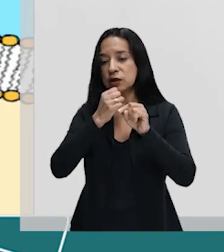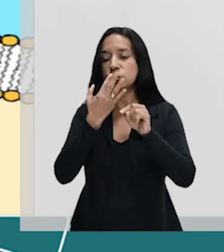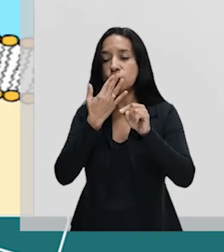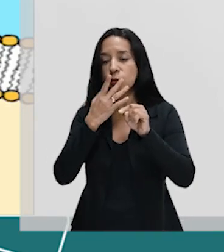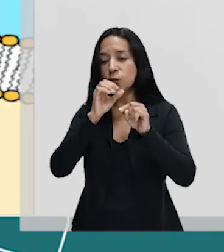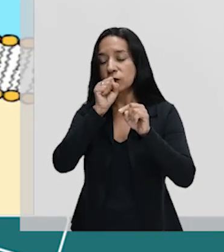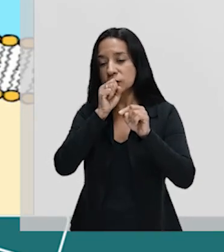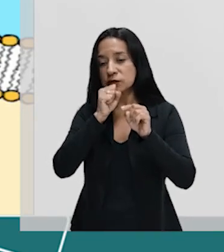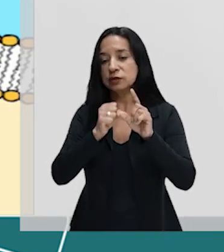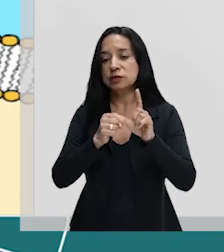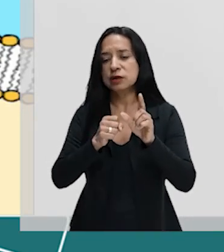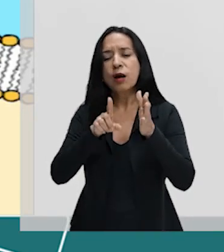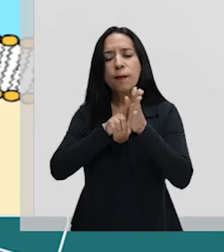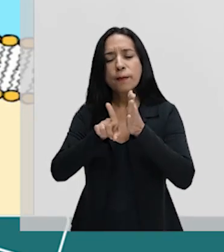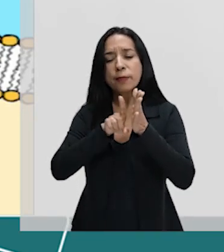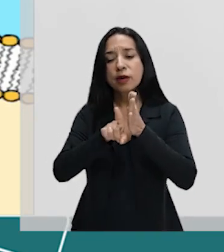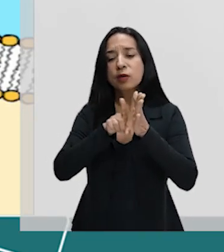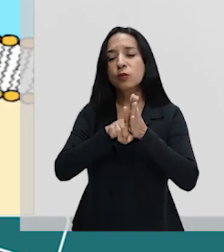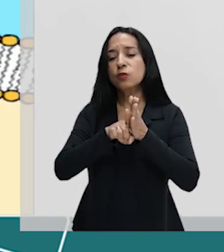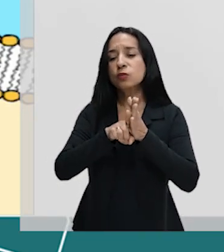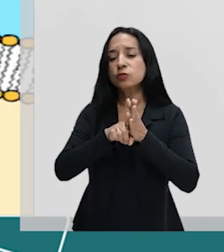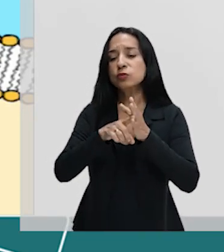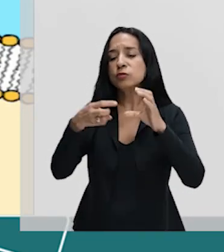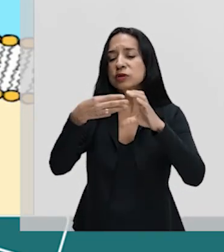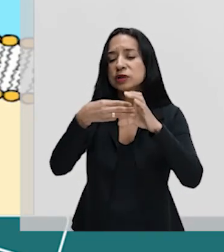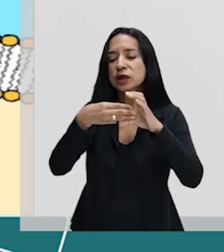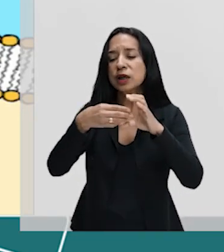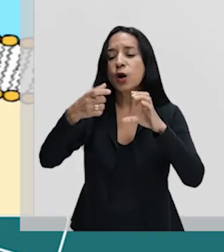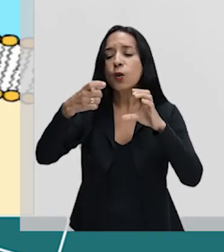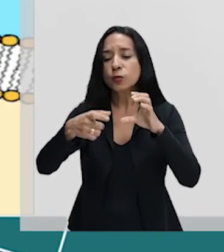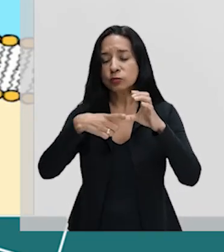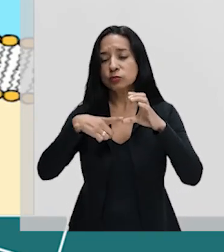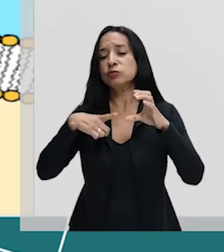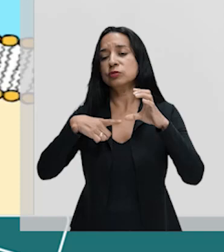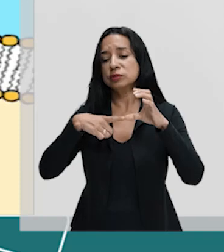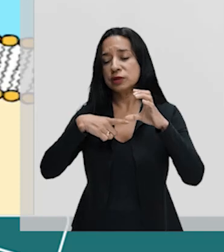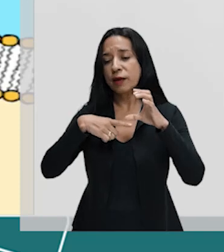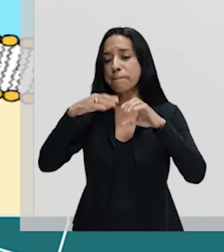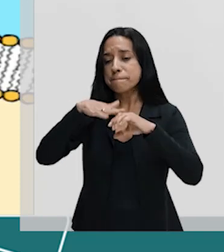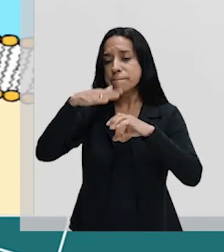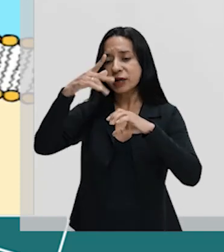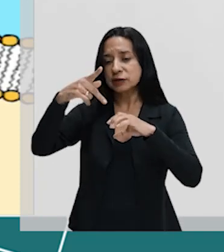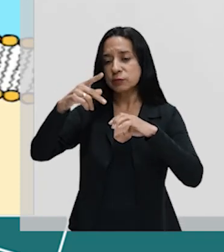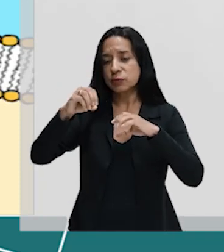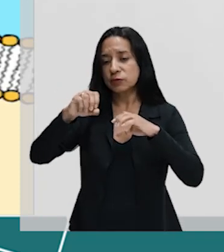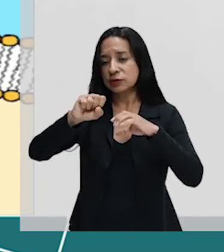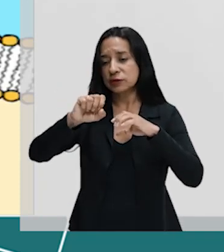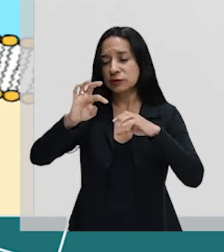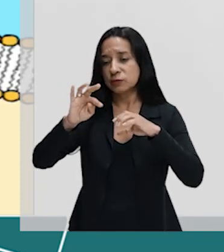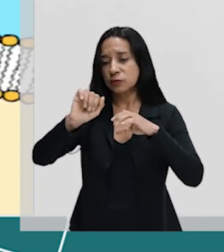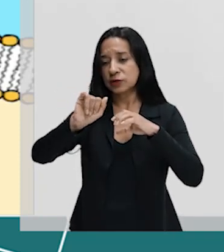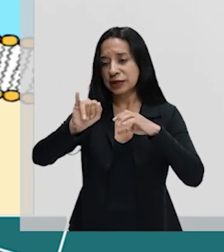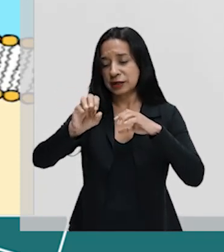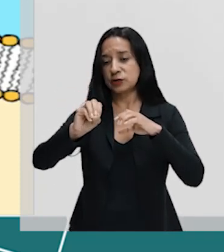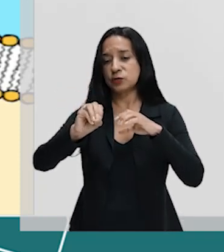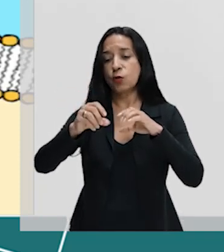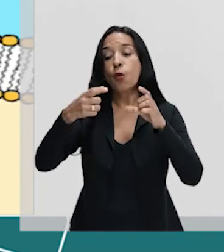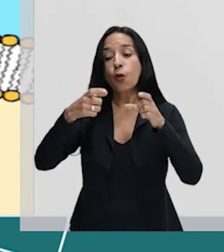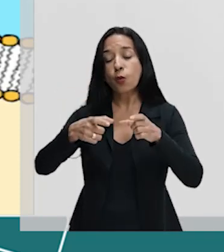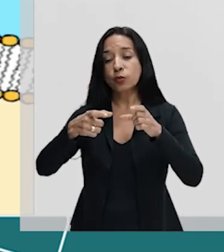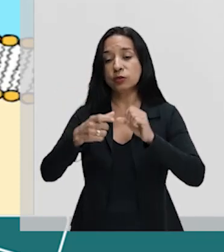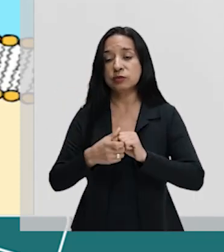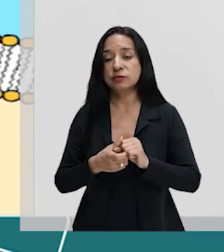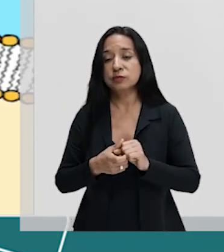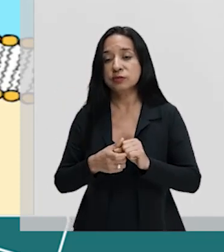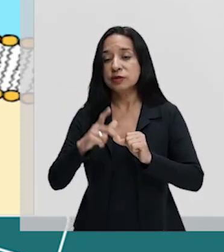te pergunto, você está olhando aqui para essa célula, onde é que tem mais potássio? Dentro da célula ou fora da célula? Potássio, o